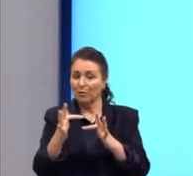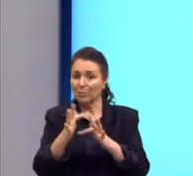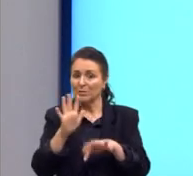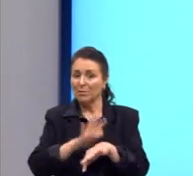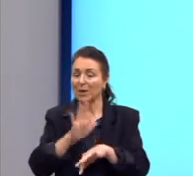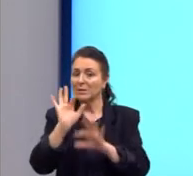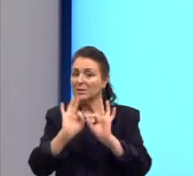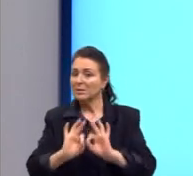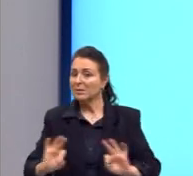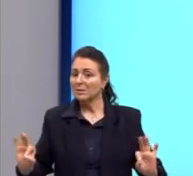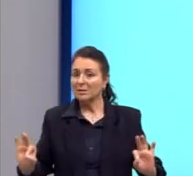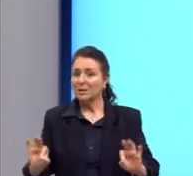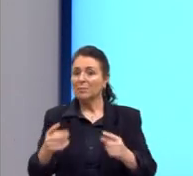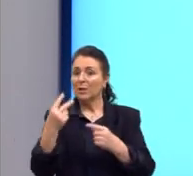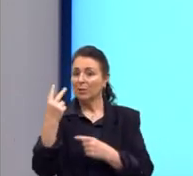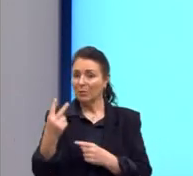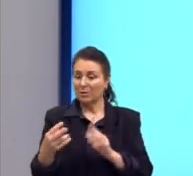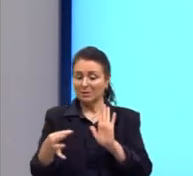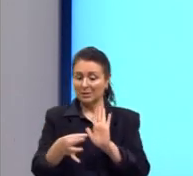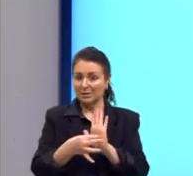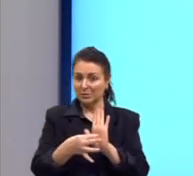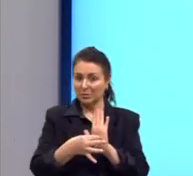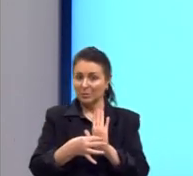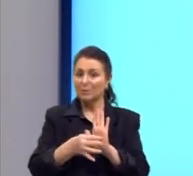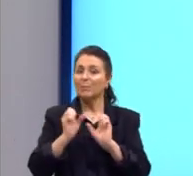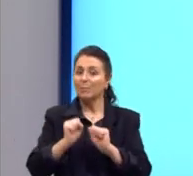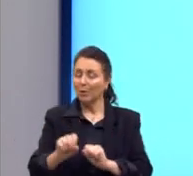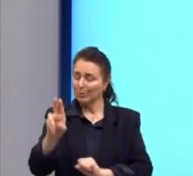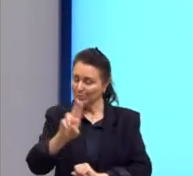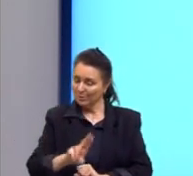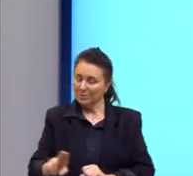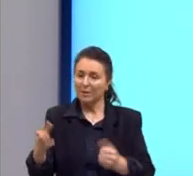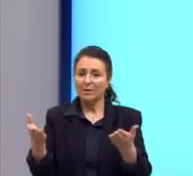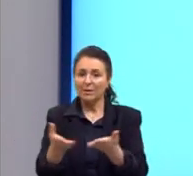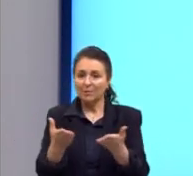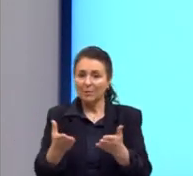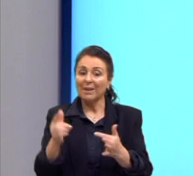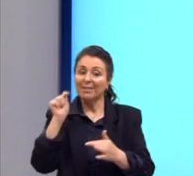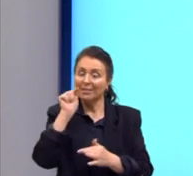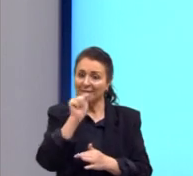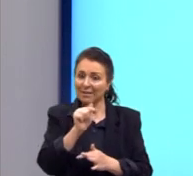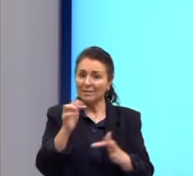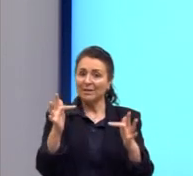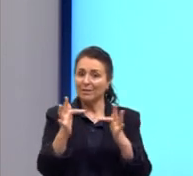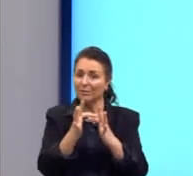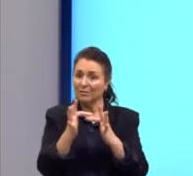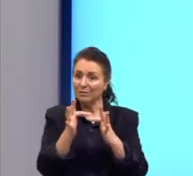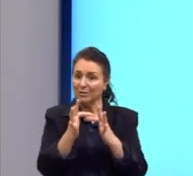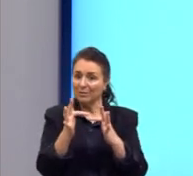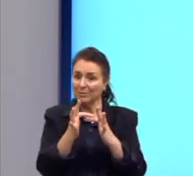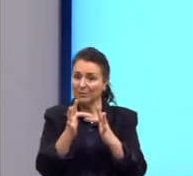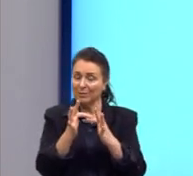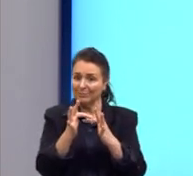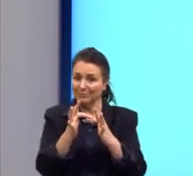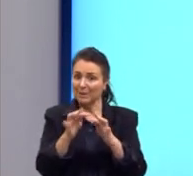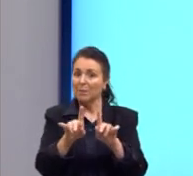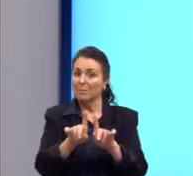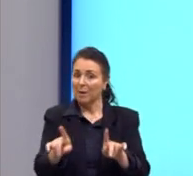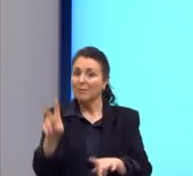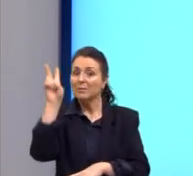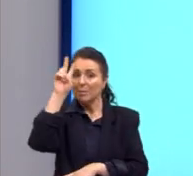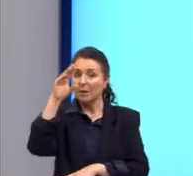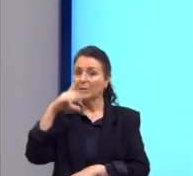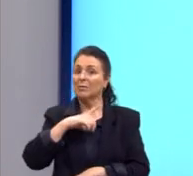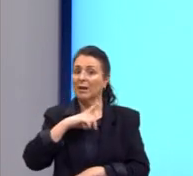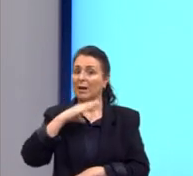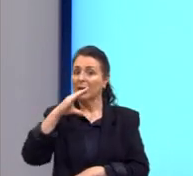simplificadas para dois resistores a gente também pode aplicar nessa fórmula aqui considerando os capacitores